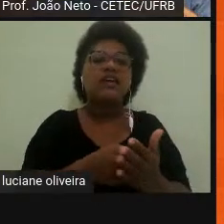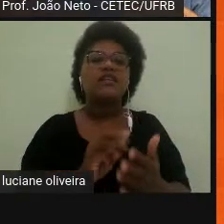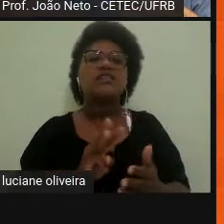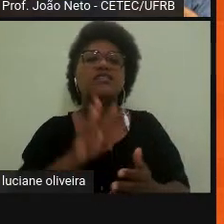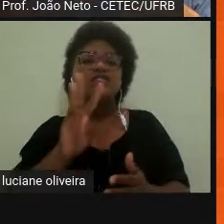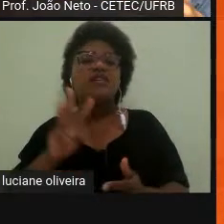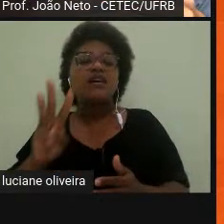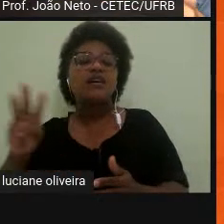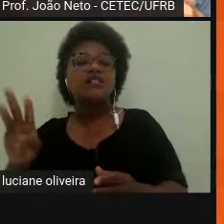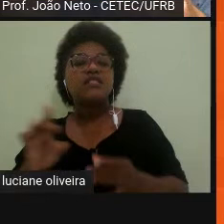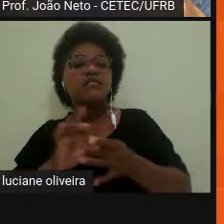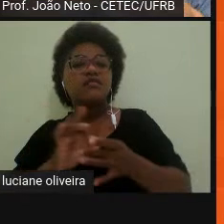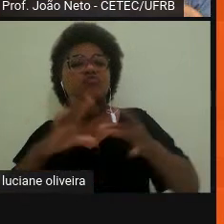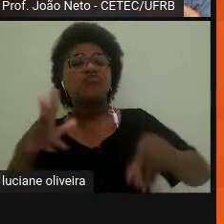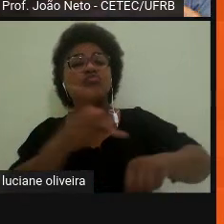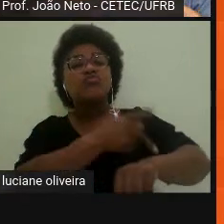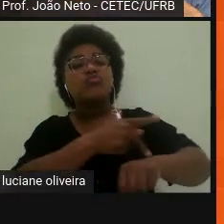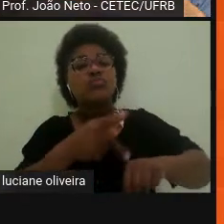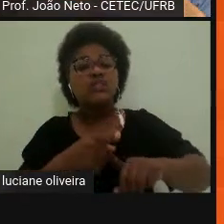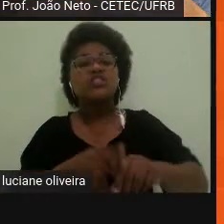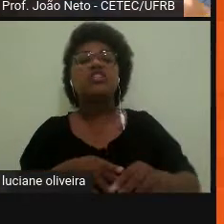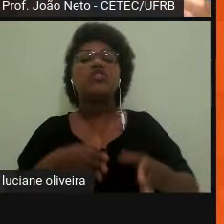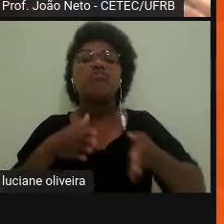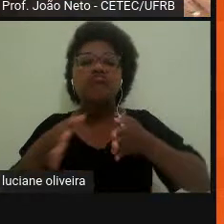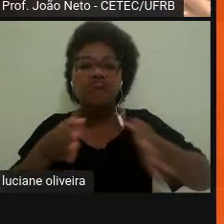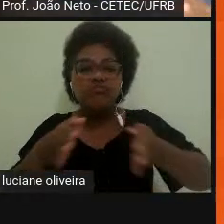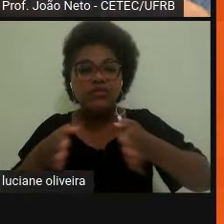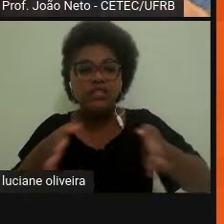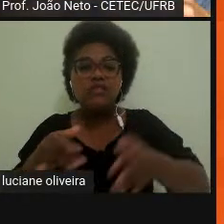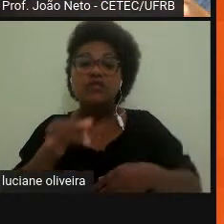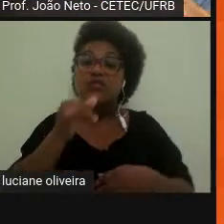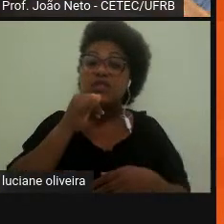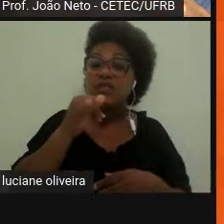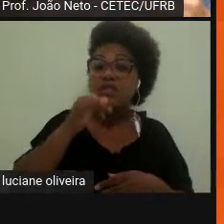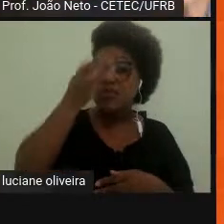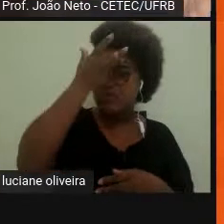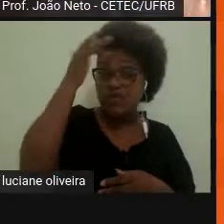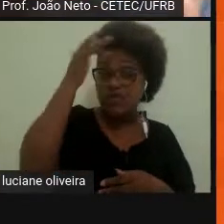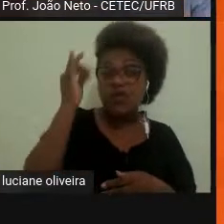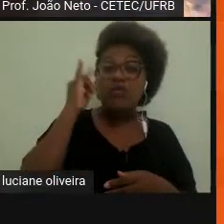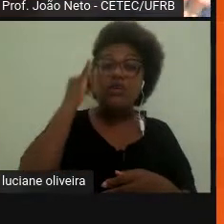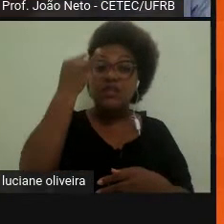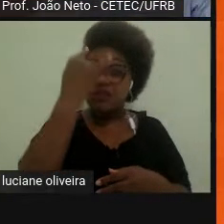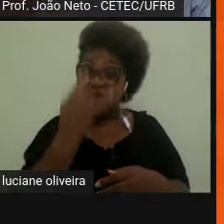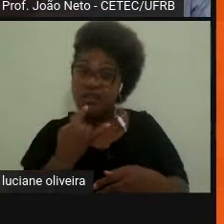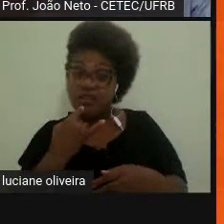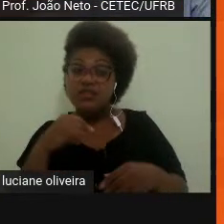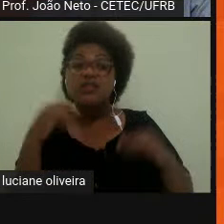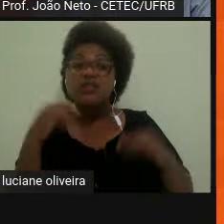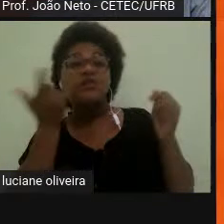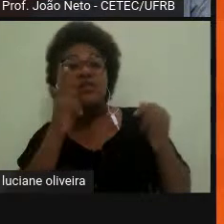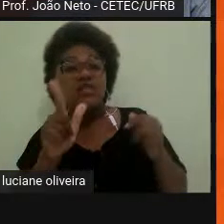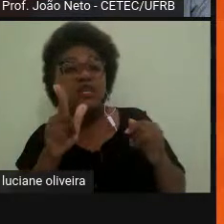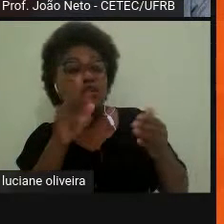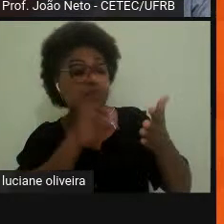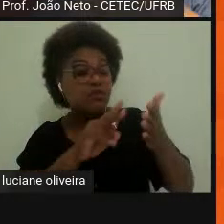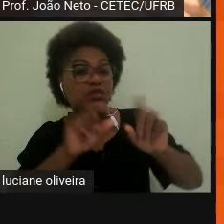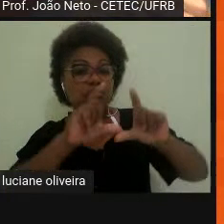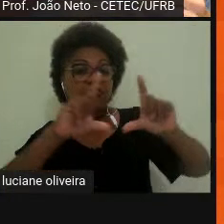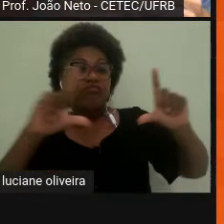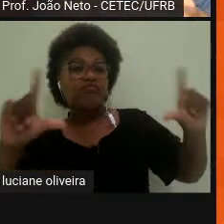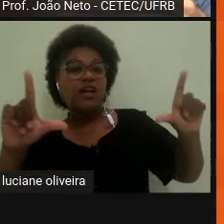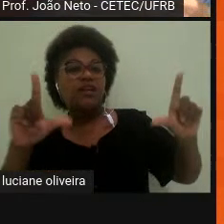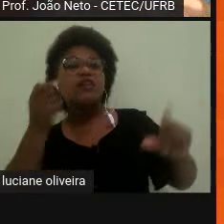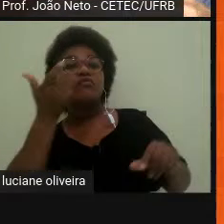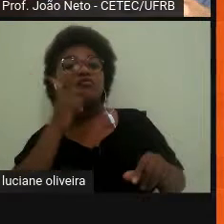acessíveis que uma pessoa cega por exemplo consiga com seu leitor de telas e acesso a todas as informações que estão Ali